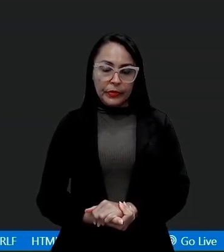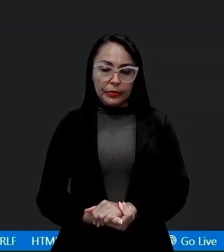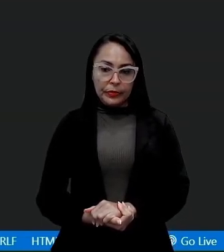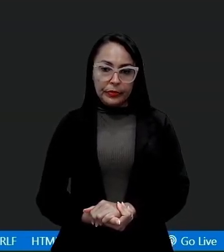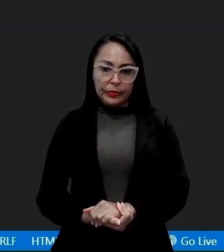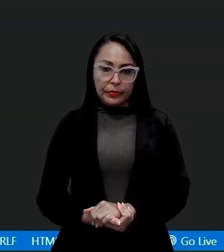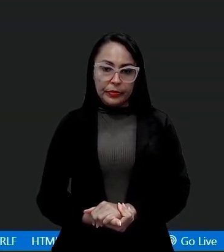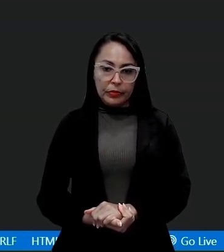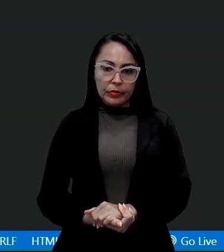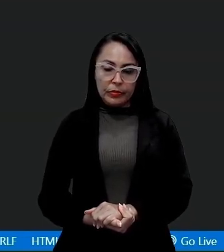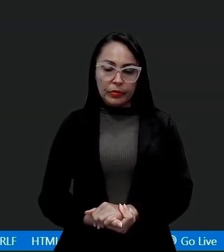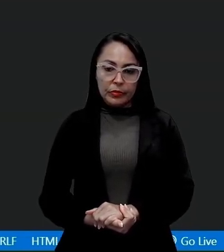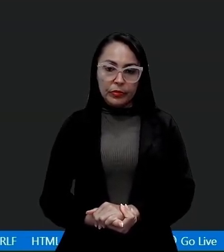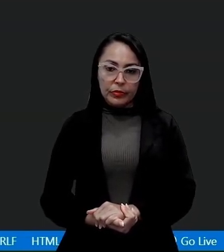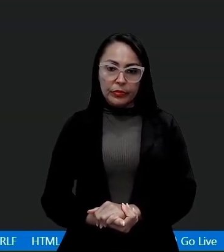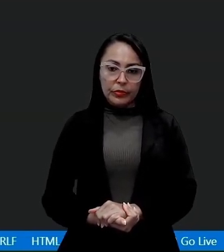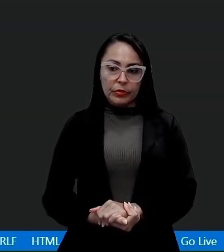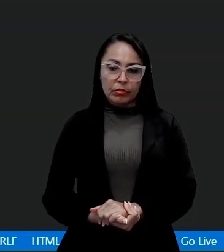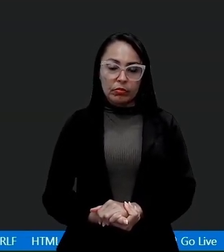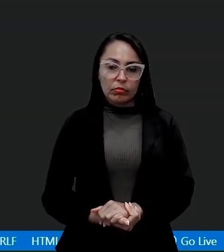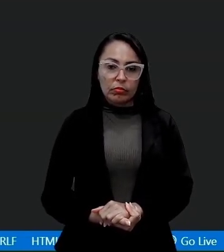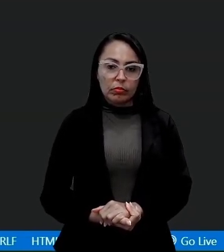Jedi.